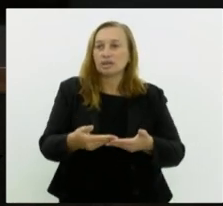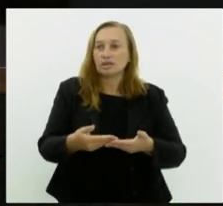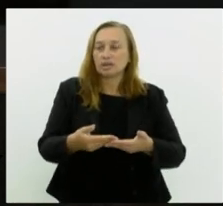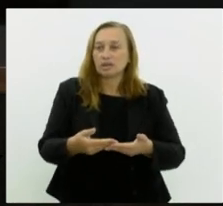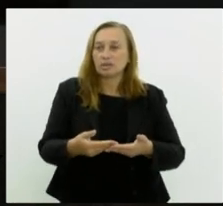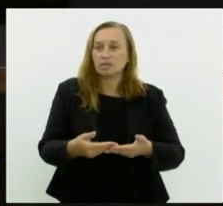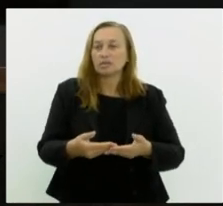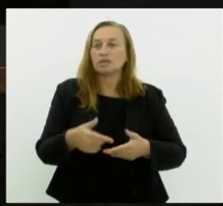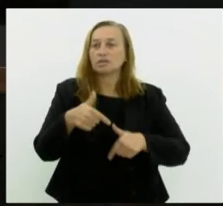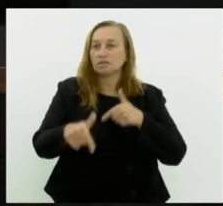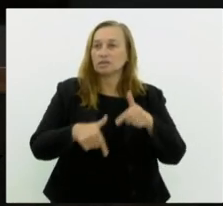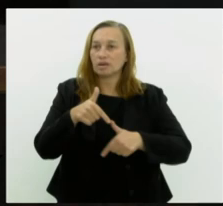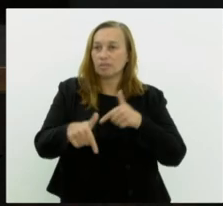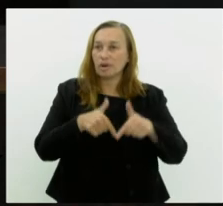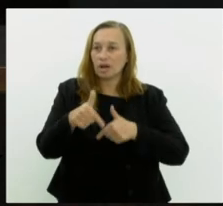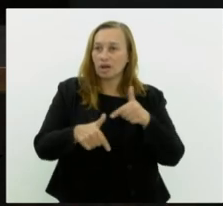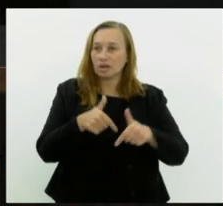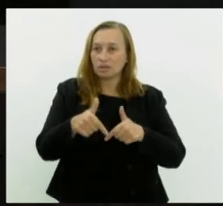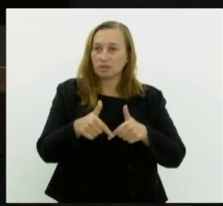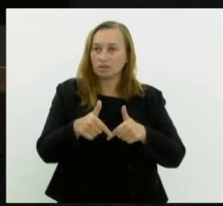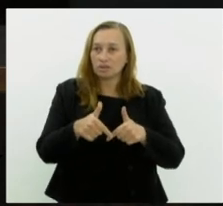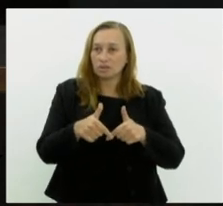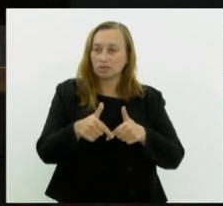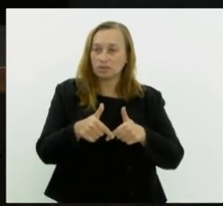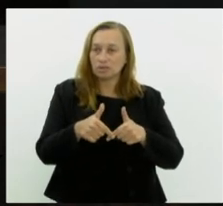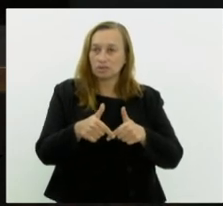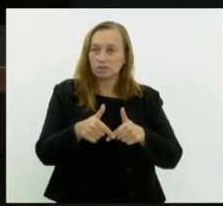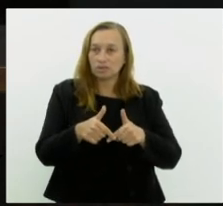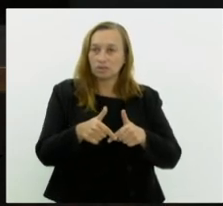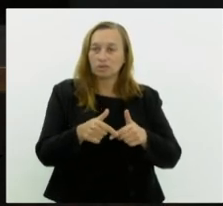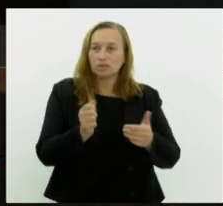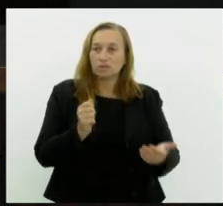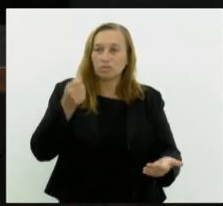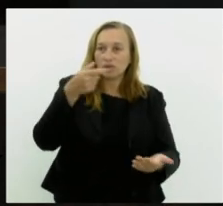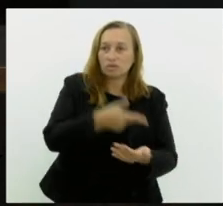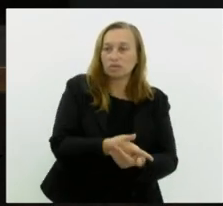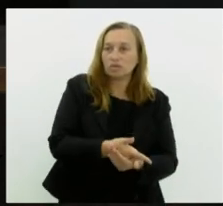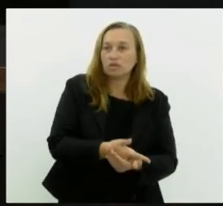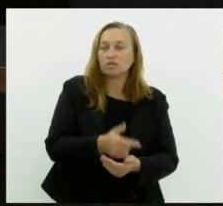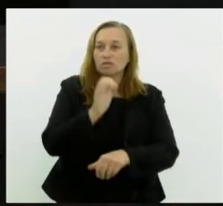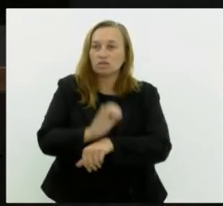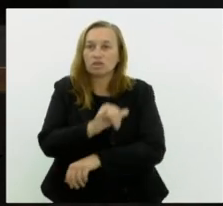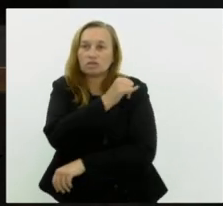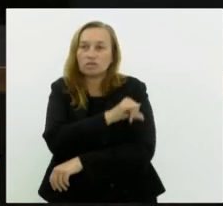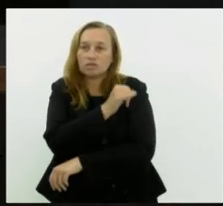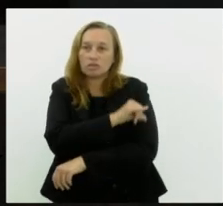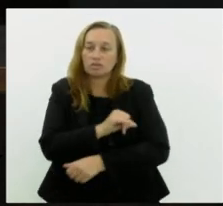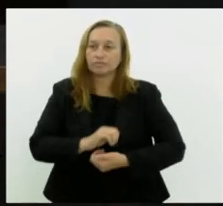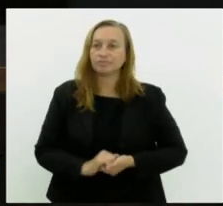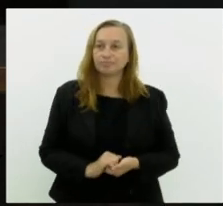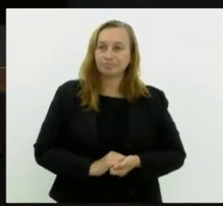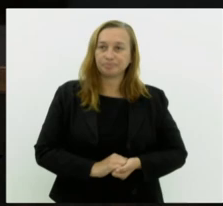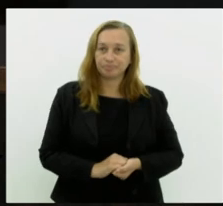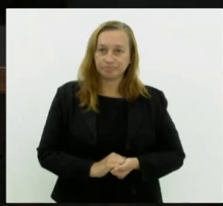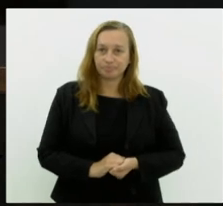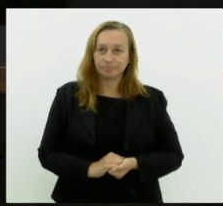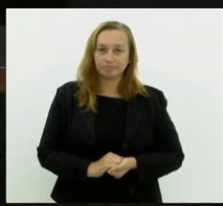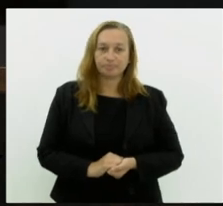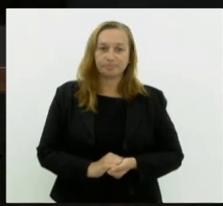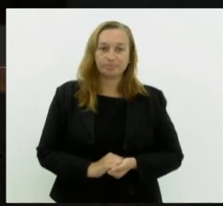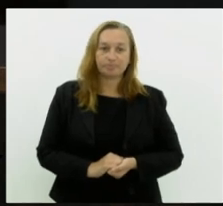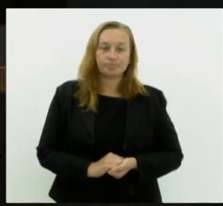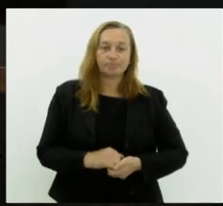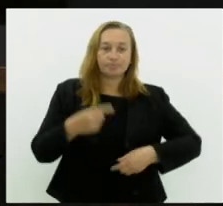de serviços aos consumidores do Estado do Rio de Janeiro, na forma que menciona.